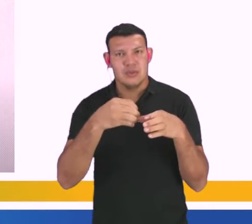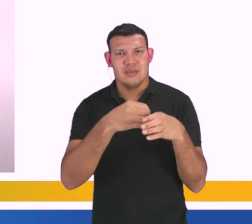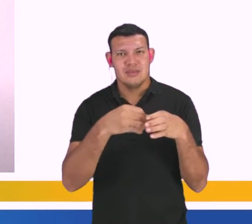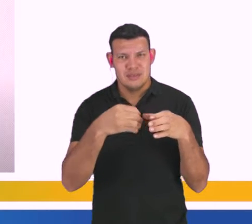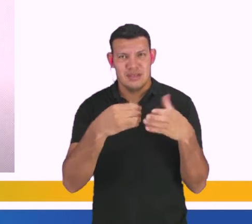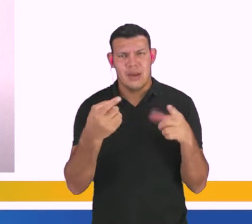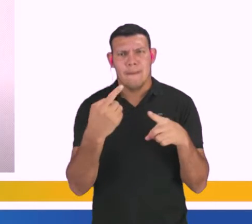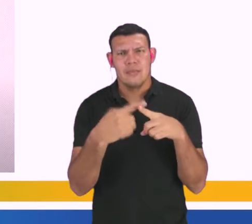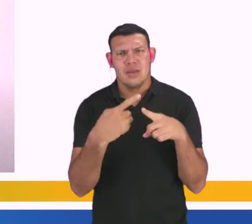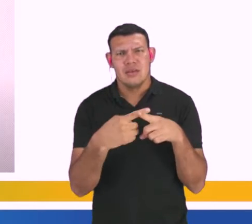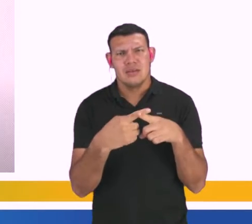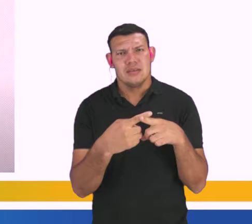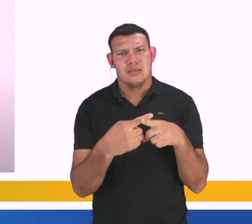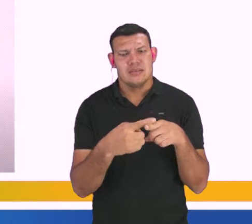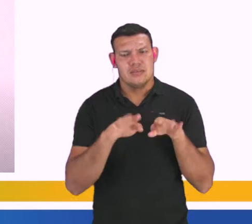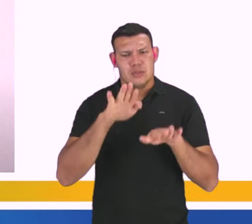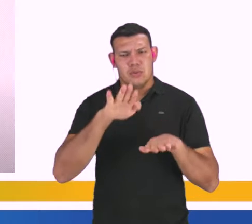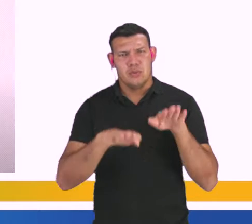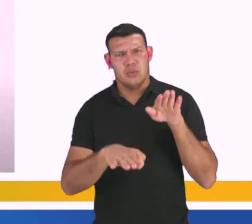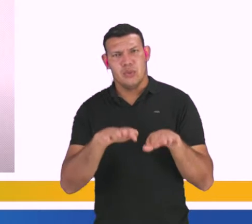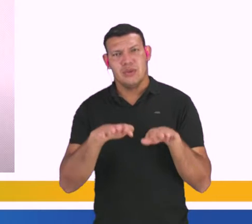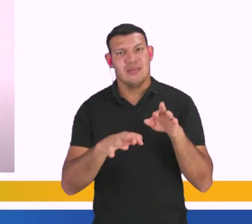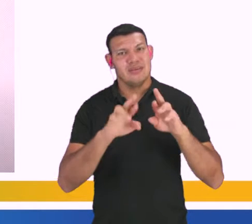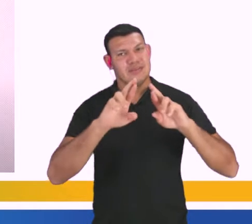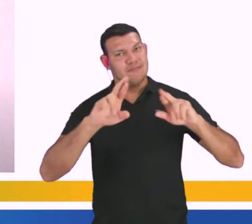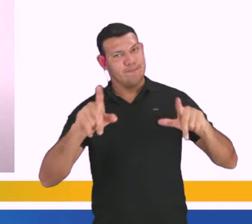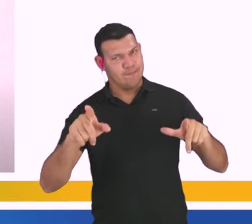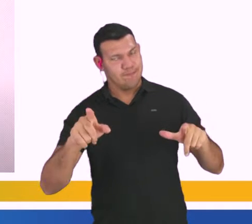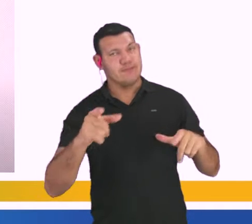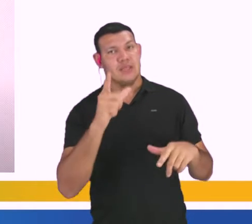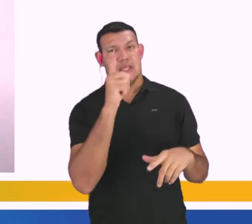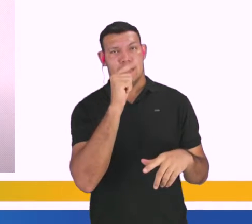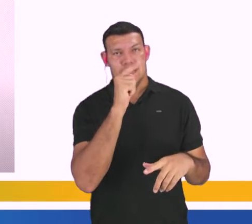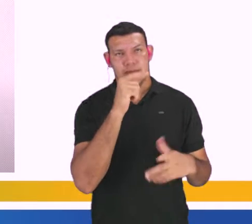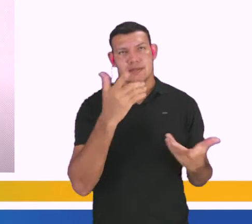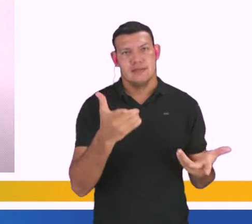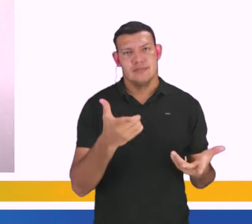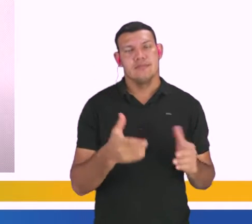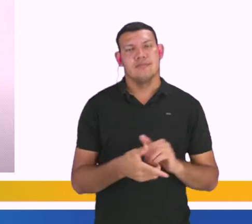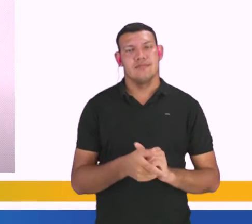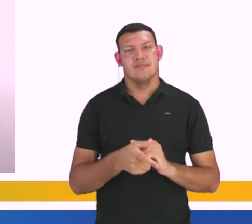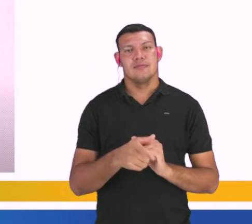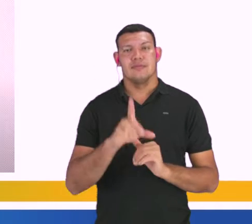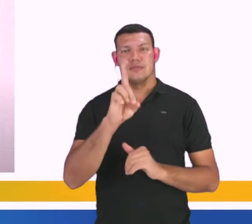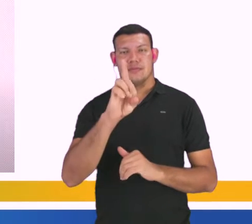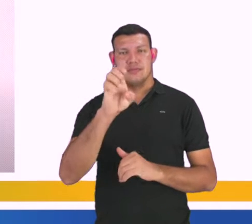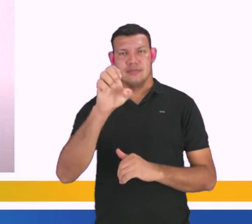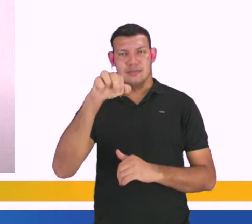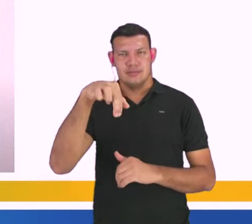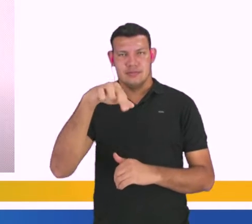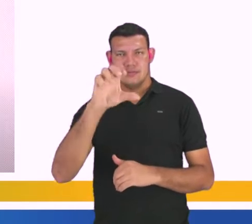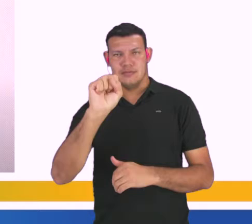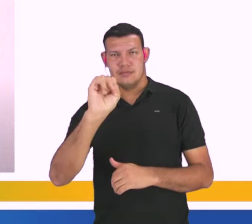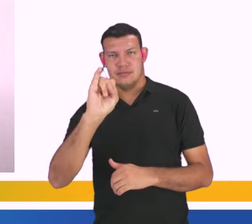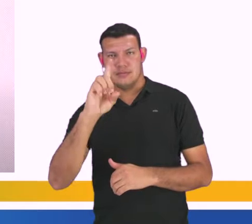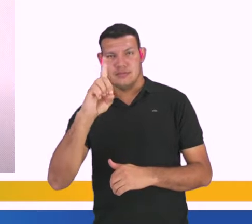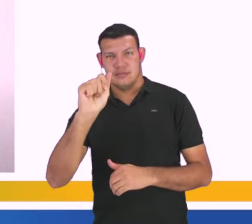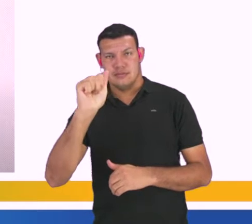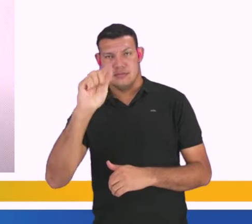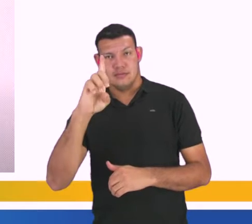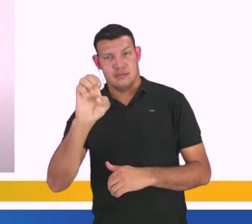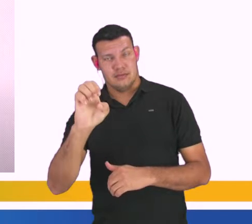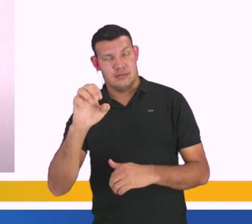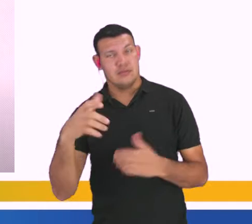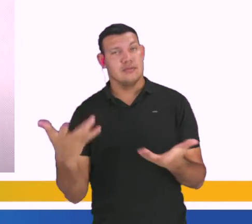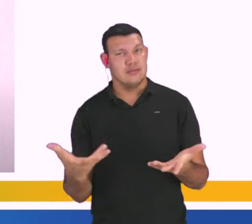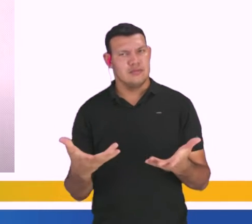dele é diferente da água, e aí, dependendo da diferença de densidade, é o que vai definir se um objeto ele vai flutuar ou